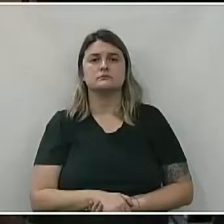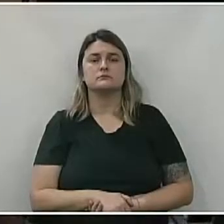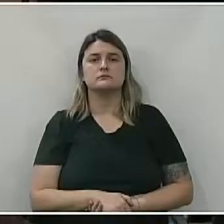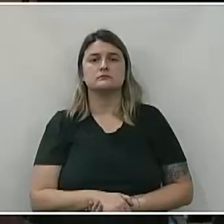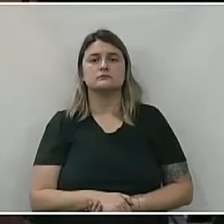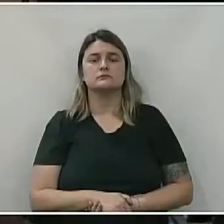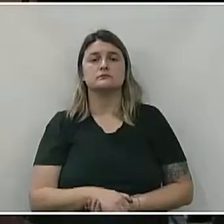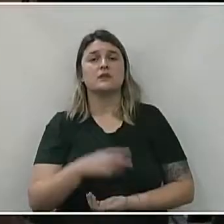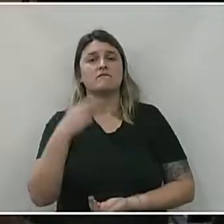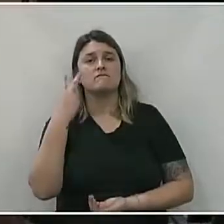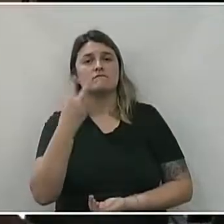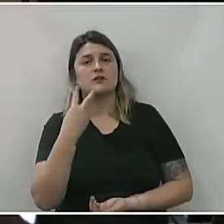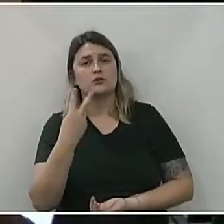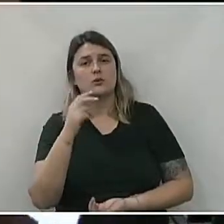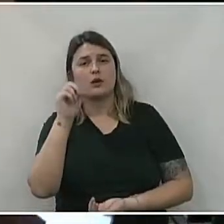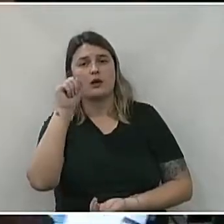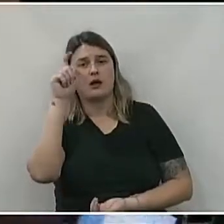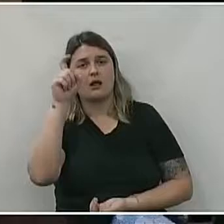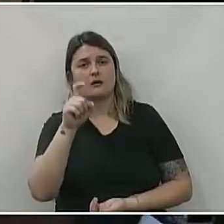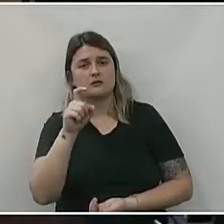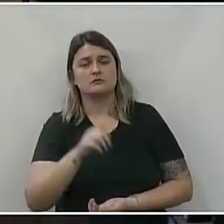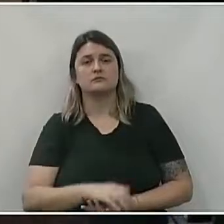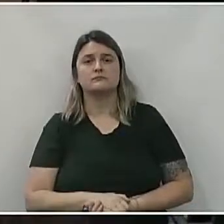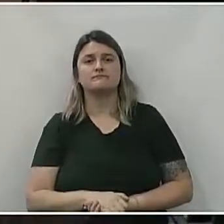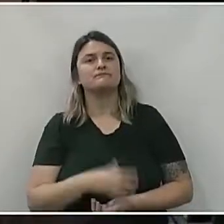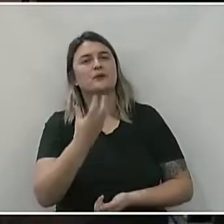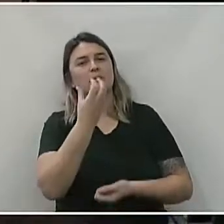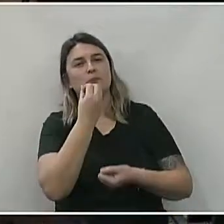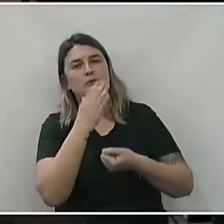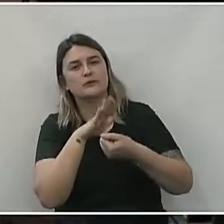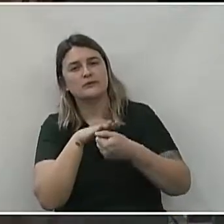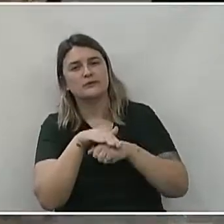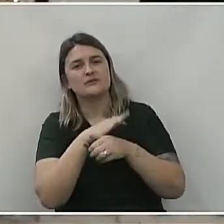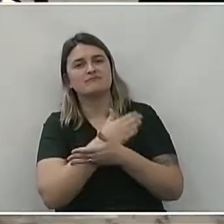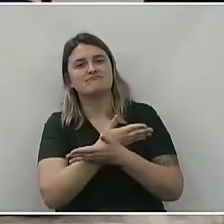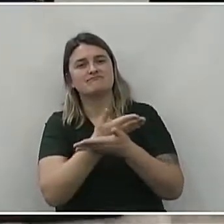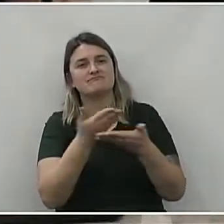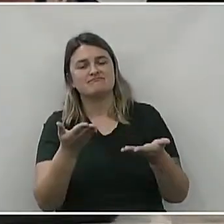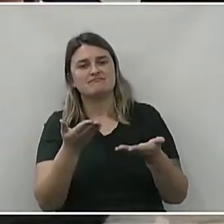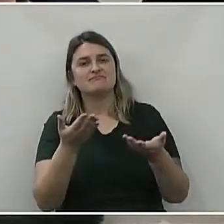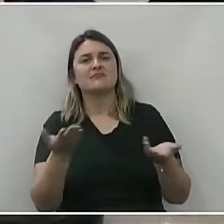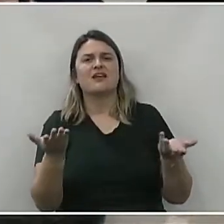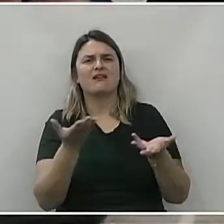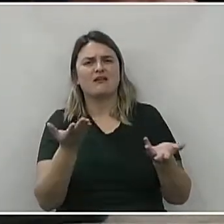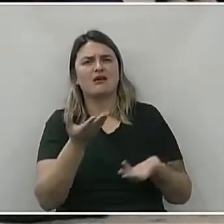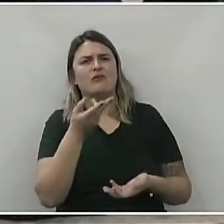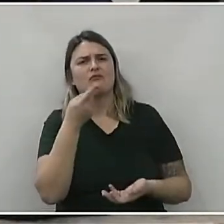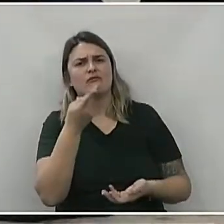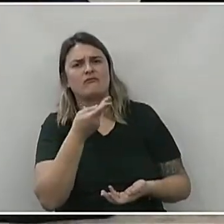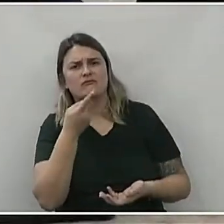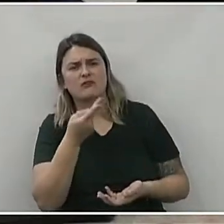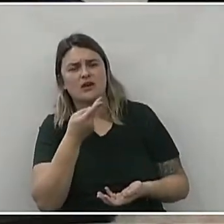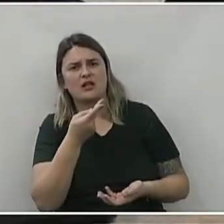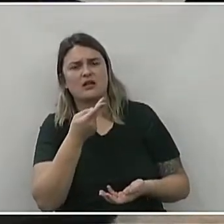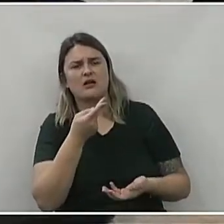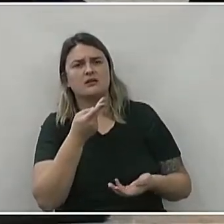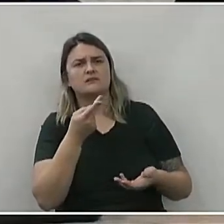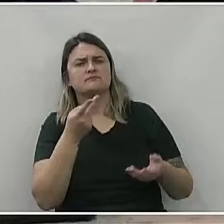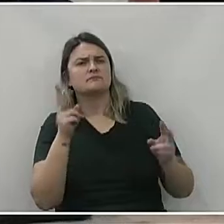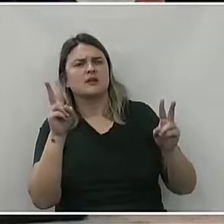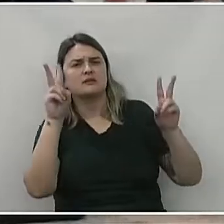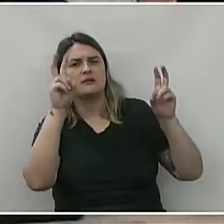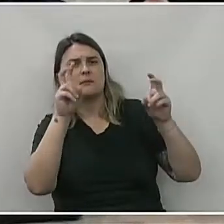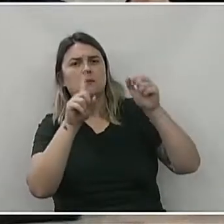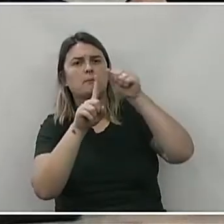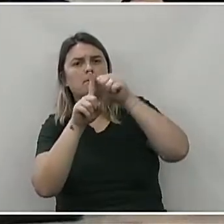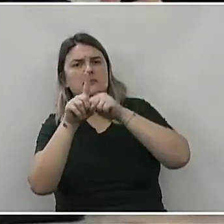Com a palavra, vereador Alex Anastácio. Boa noite a todos novamente. Eu gostaria de falar referente ao